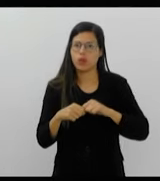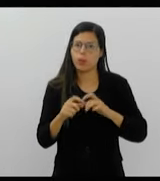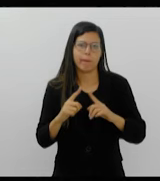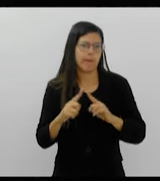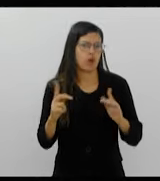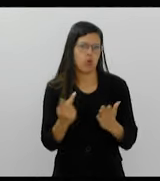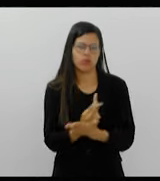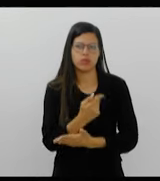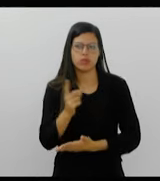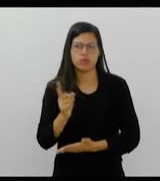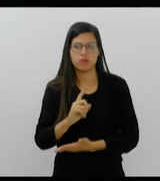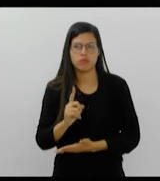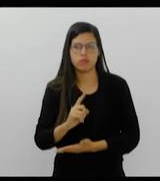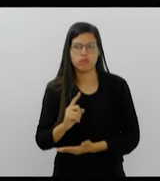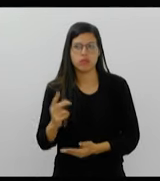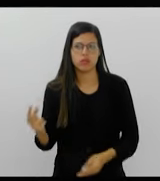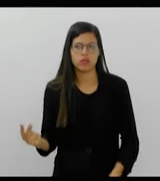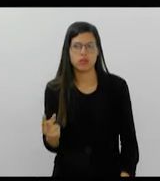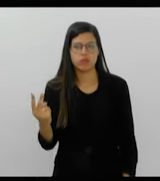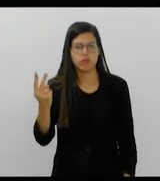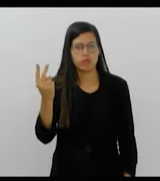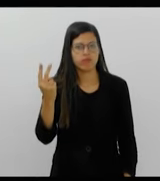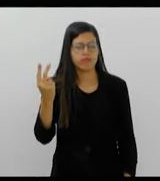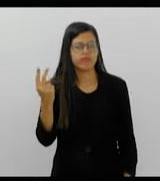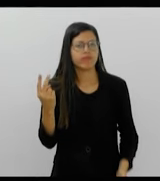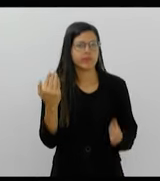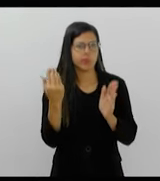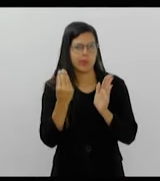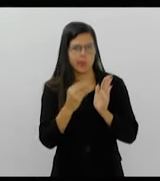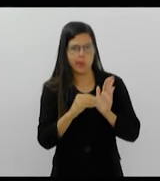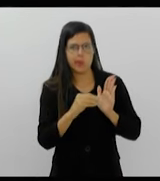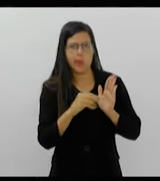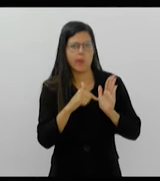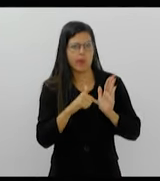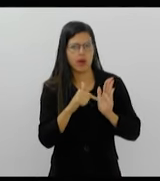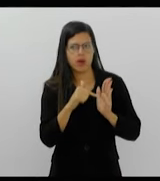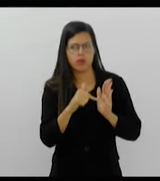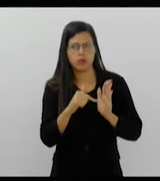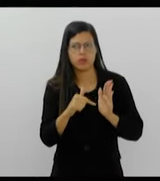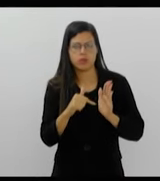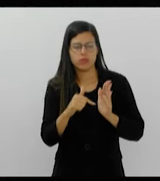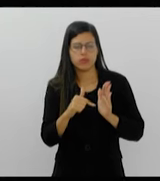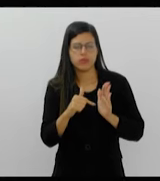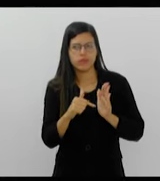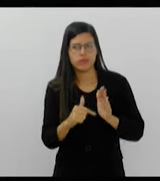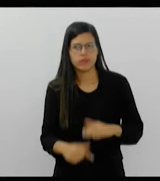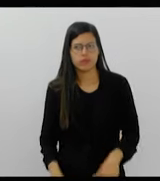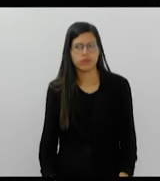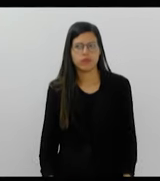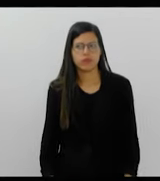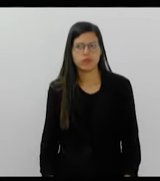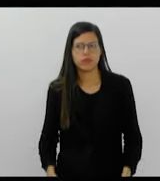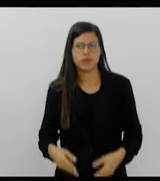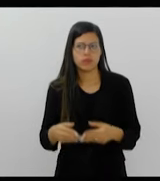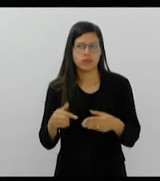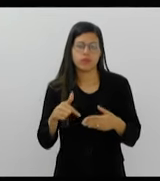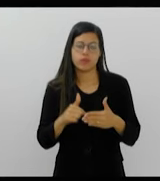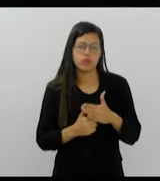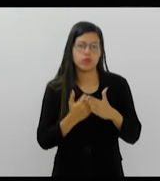foram. E esses valores seriam adicionados à base de ativos intangíveis das